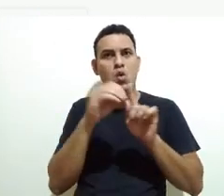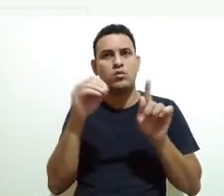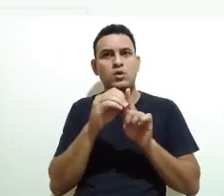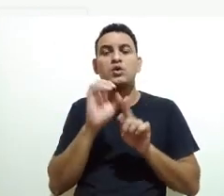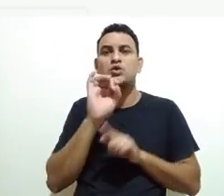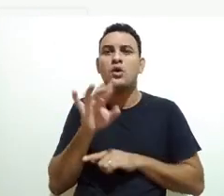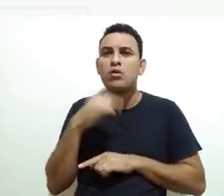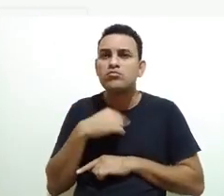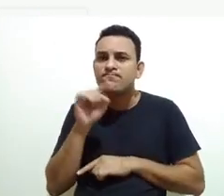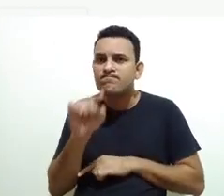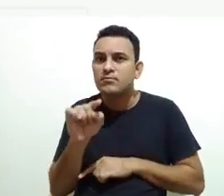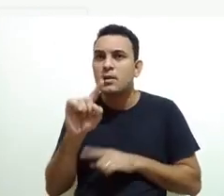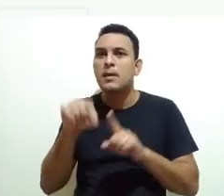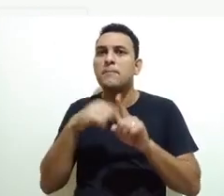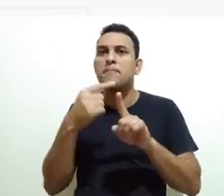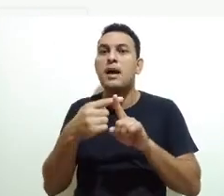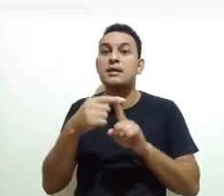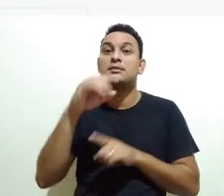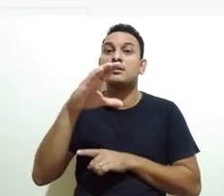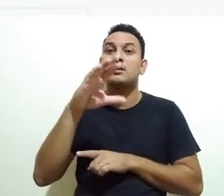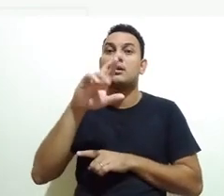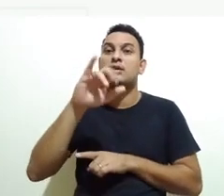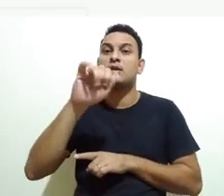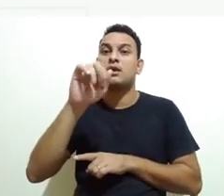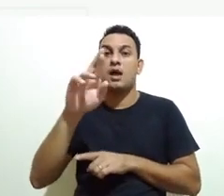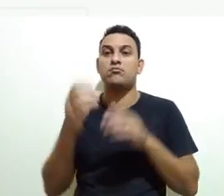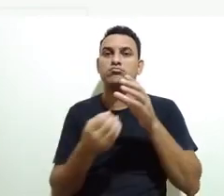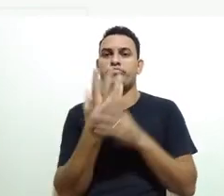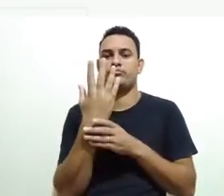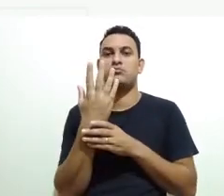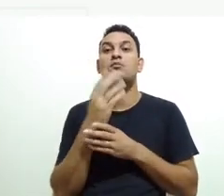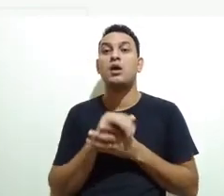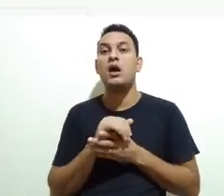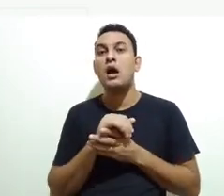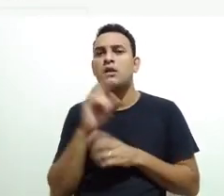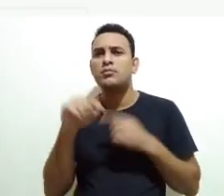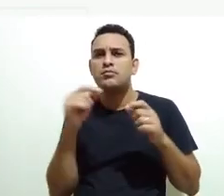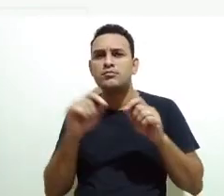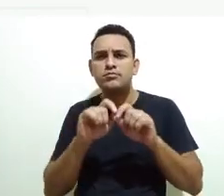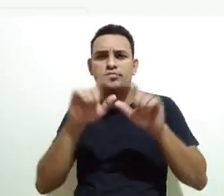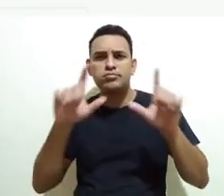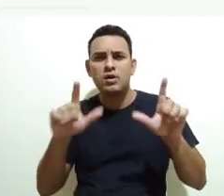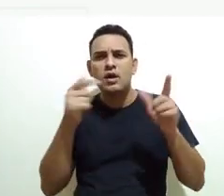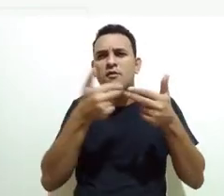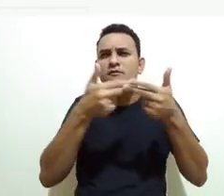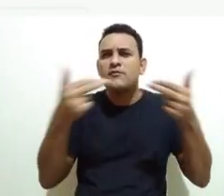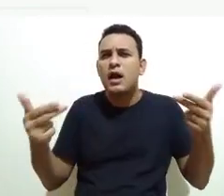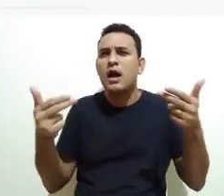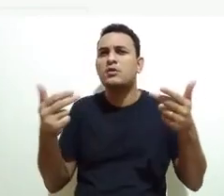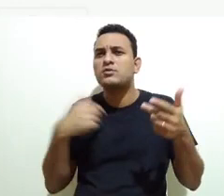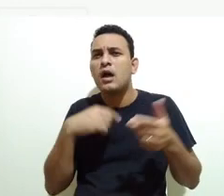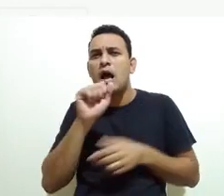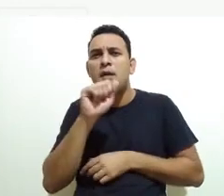criação desenvolvidos pela própria Google, basta clicar no botão Mais Criar. Em seguida,